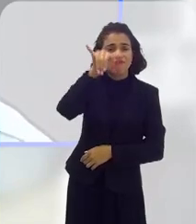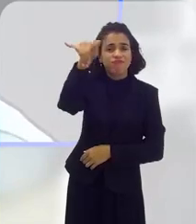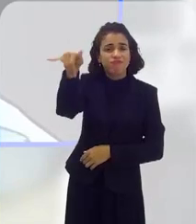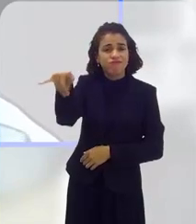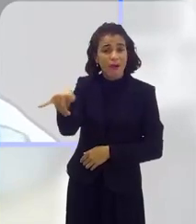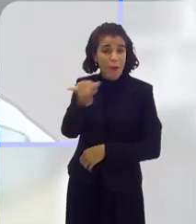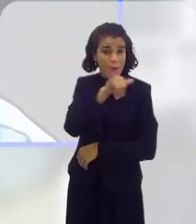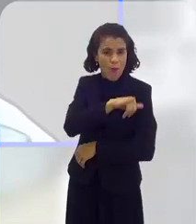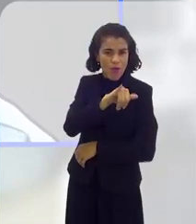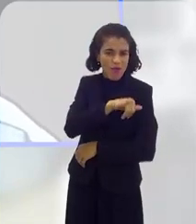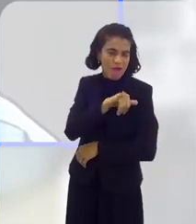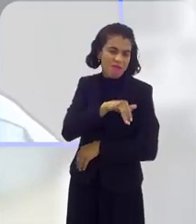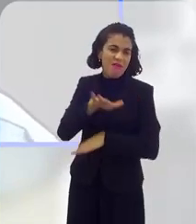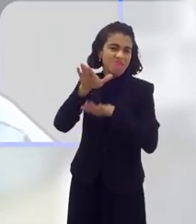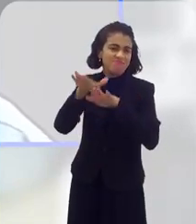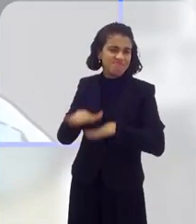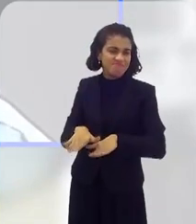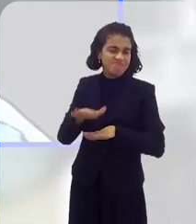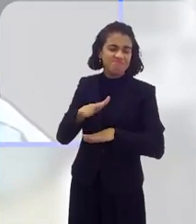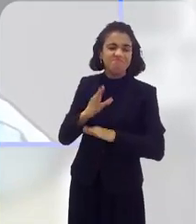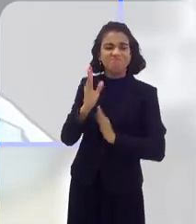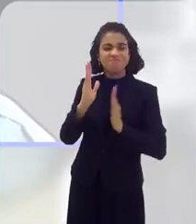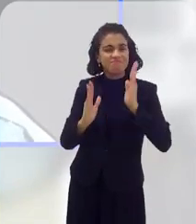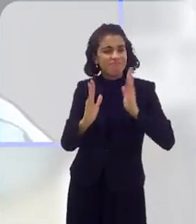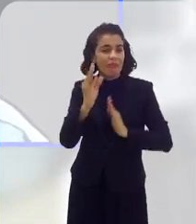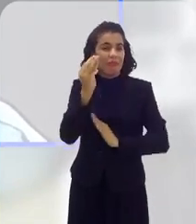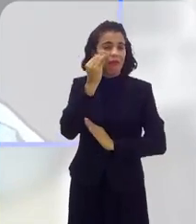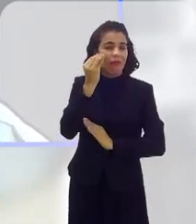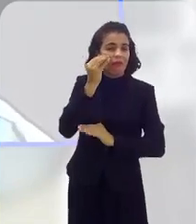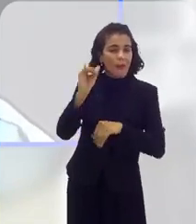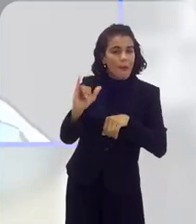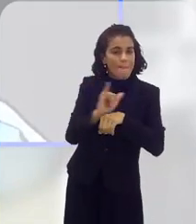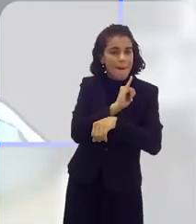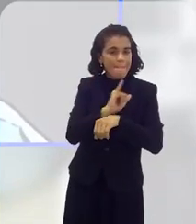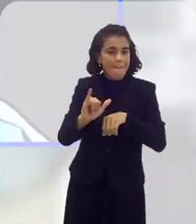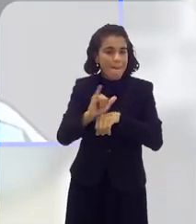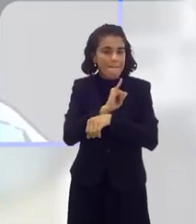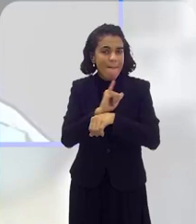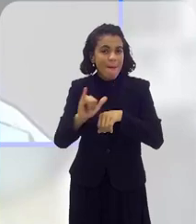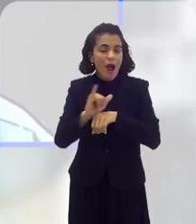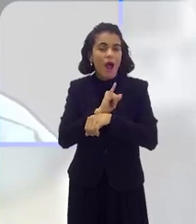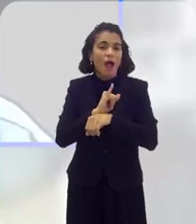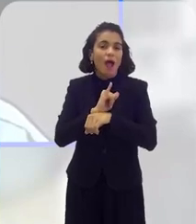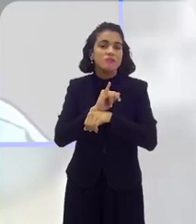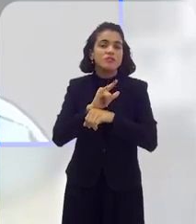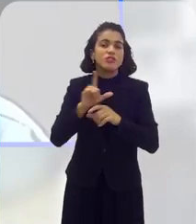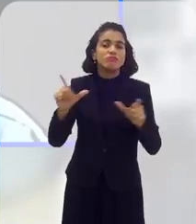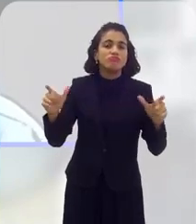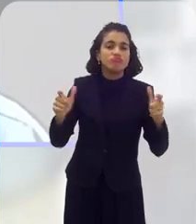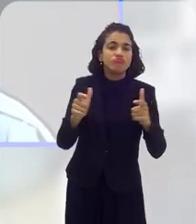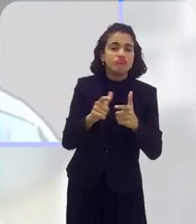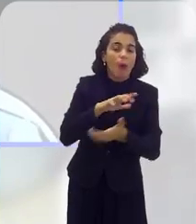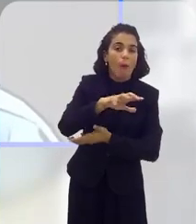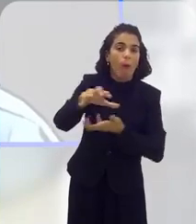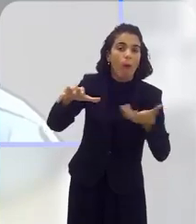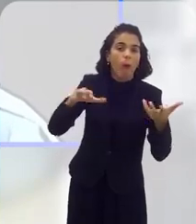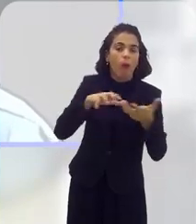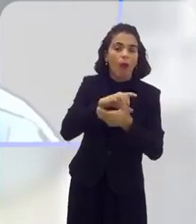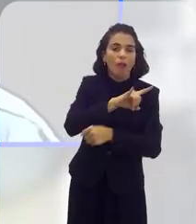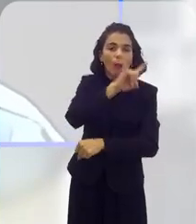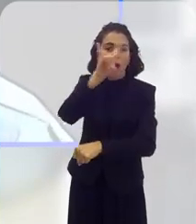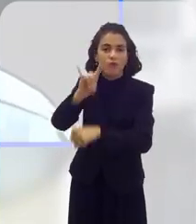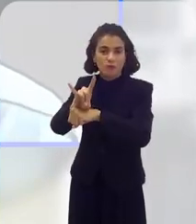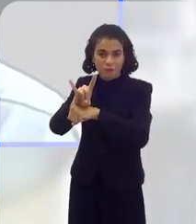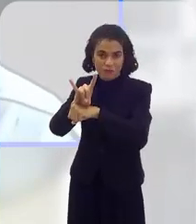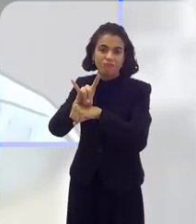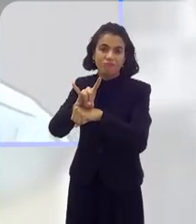Rio de Janeiro para passar uma temporada na tentativa de abafar a repercussão de